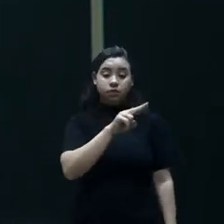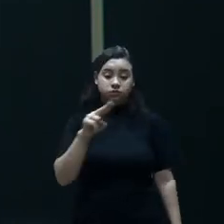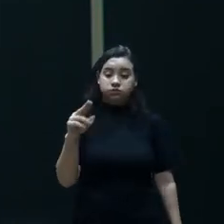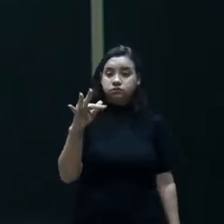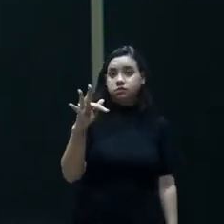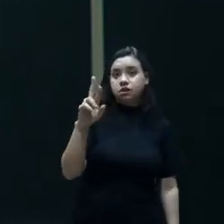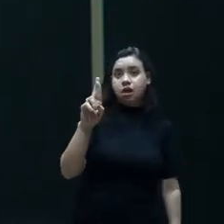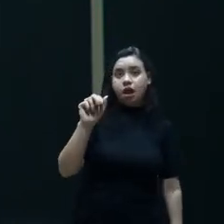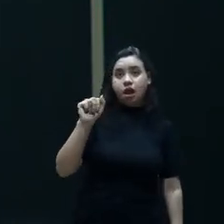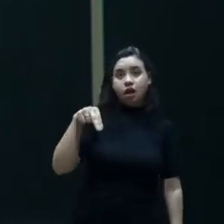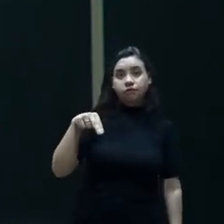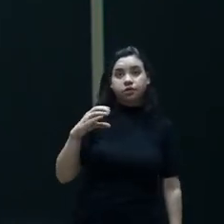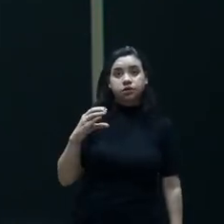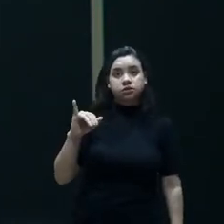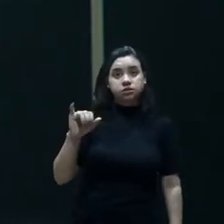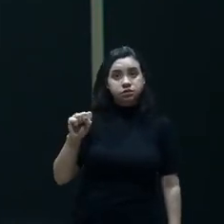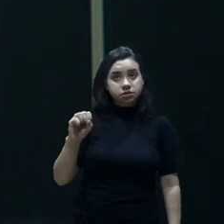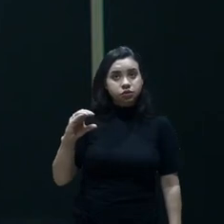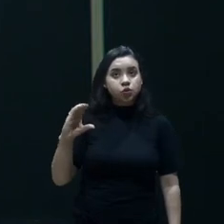um cara que ninguém dava nada.